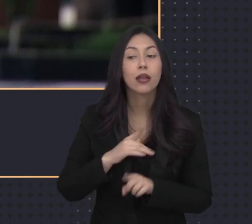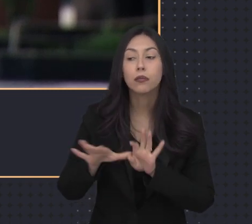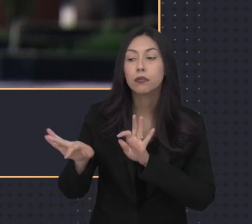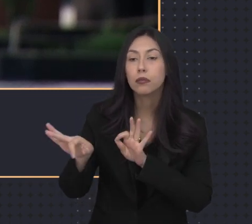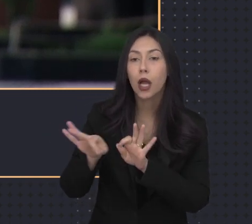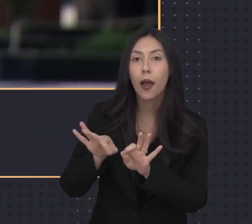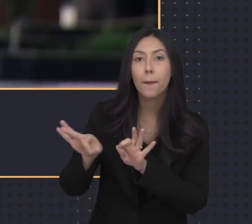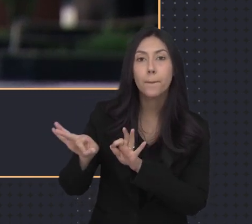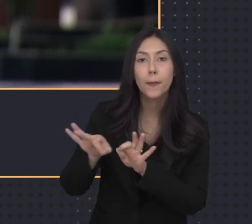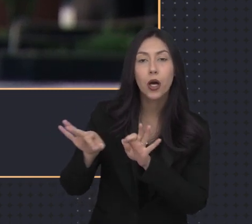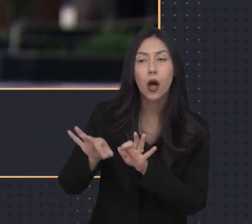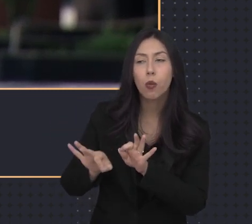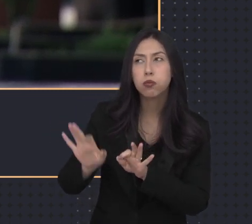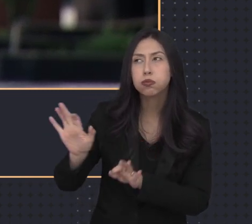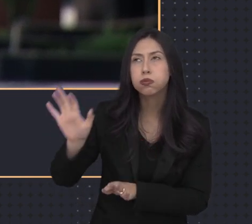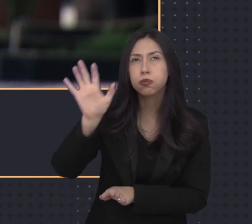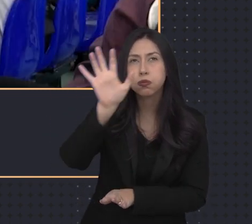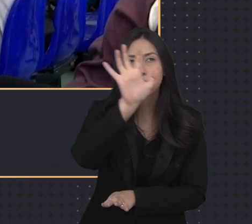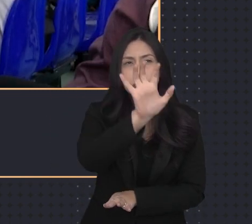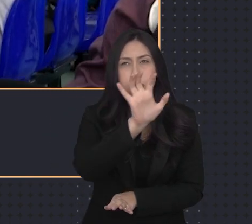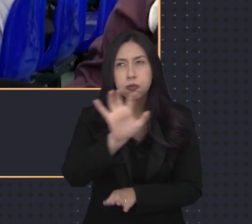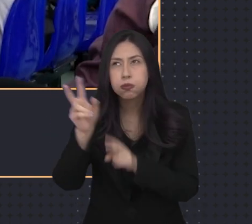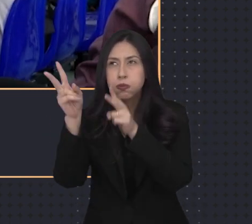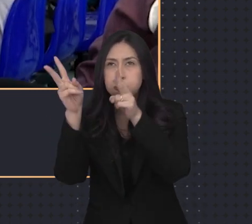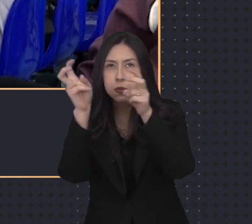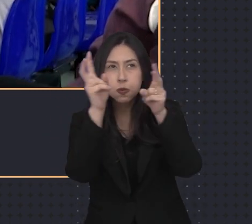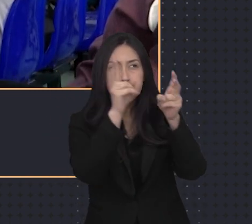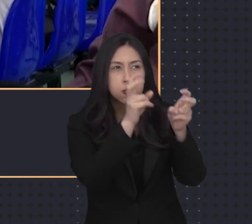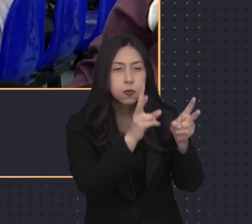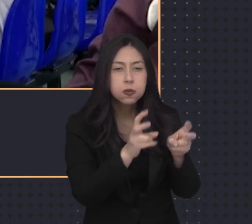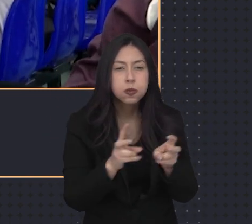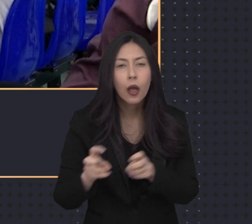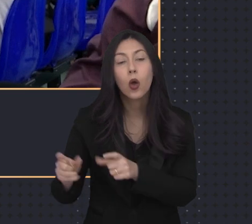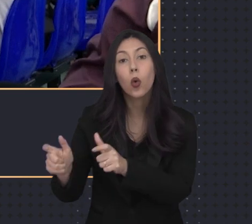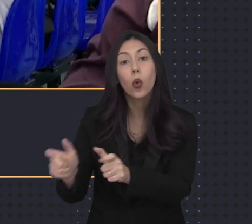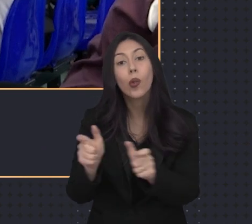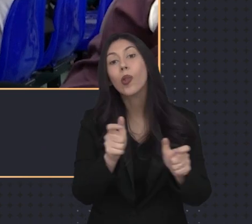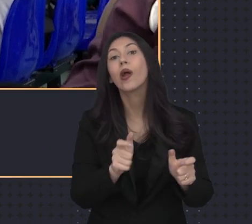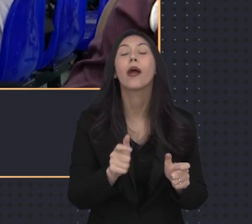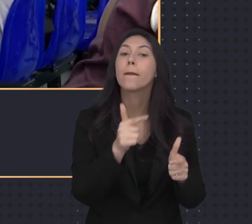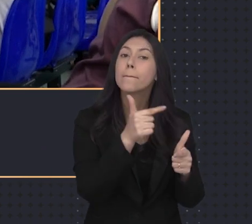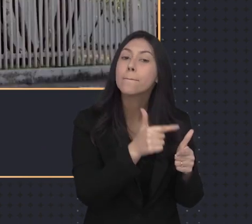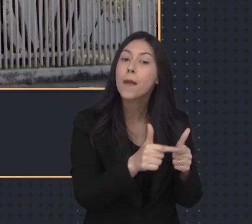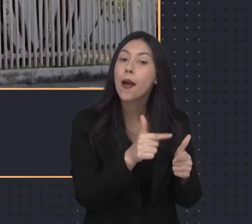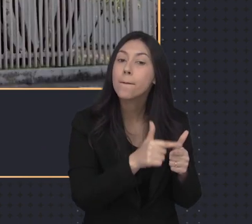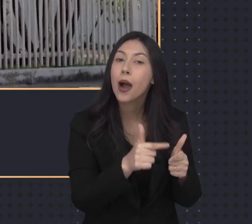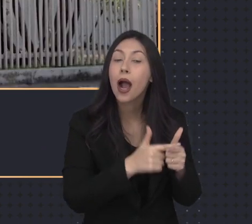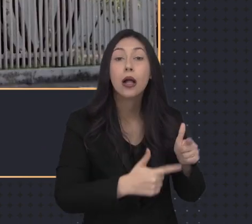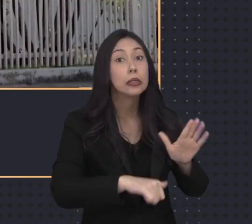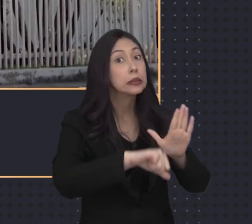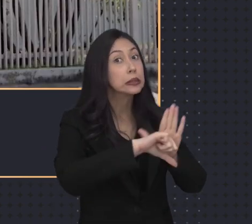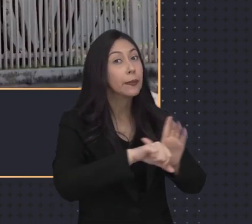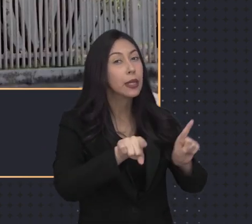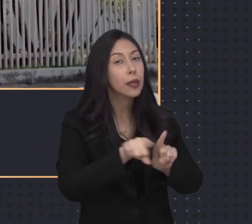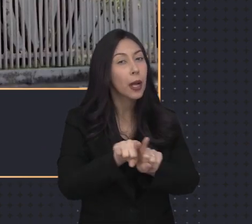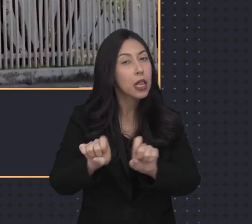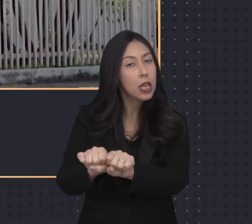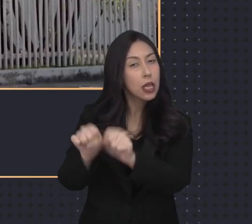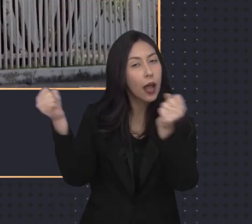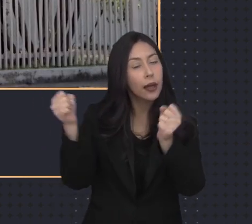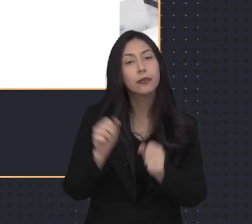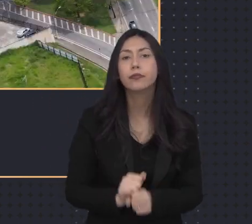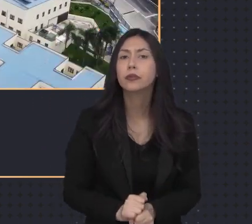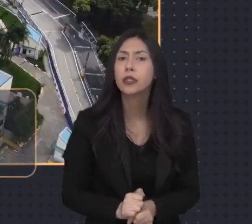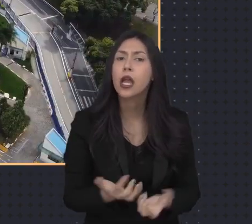a elaboração de um mapeamento para identificar as unidades com maior incidência de crimes ou